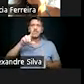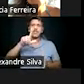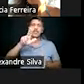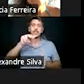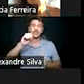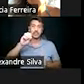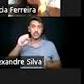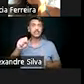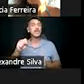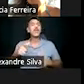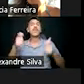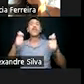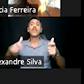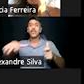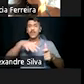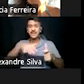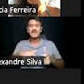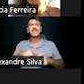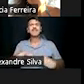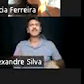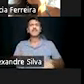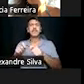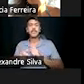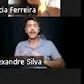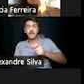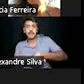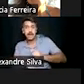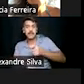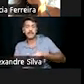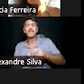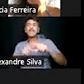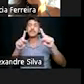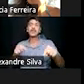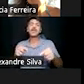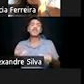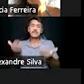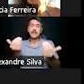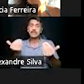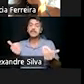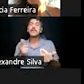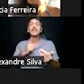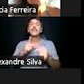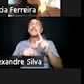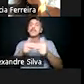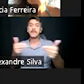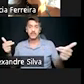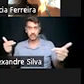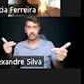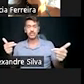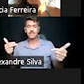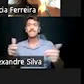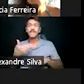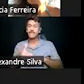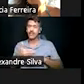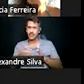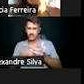lavra que estariam sendo destruídas, e ele pagava para os operários retirarem esses materiais, porque os fósseis, esses